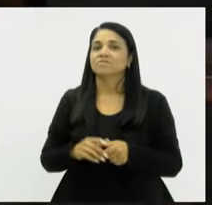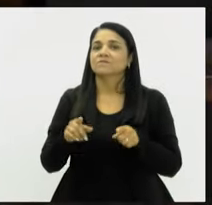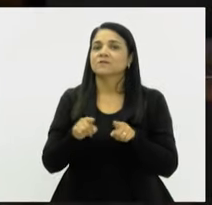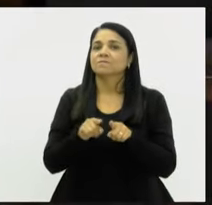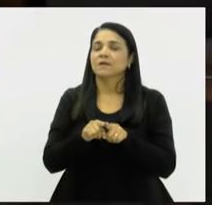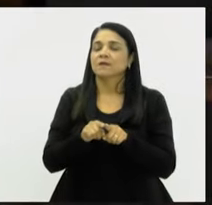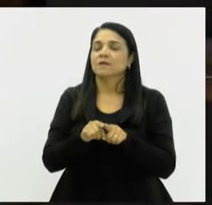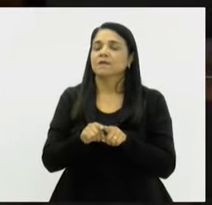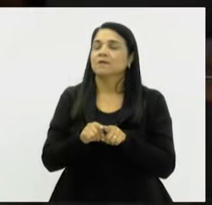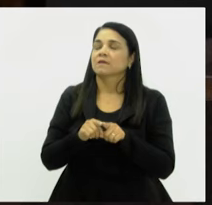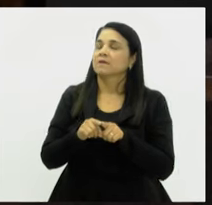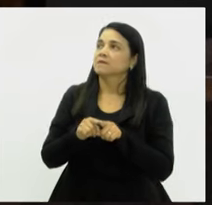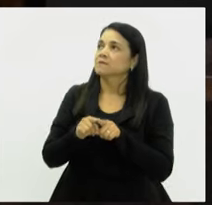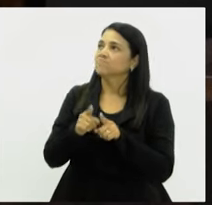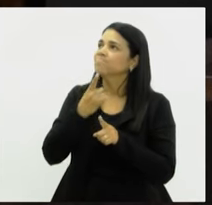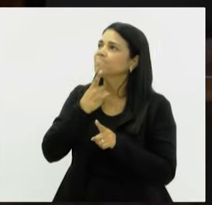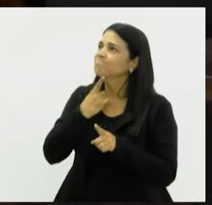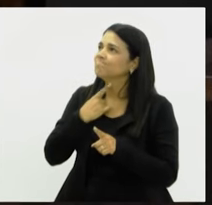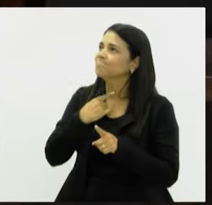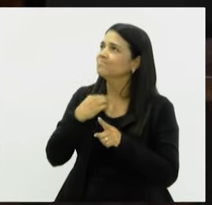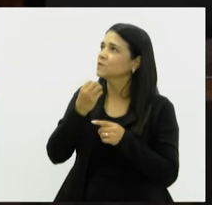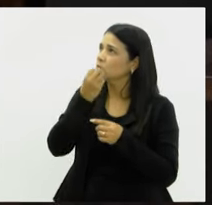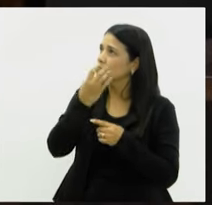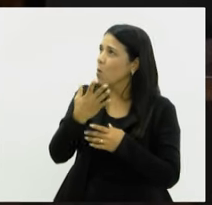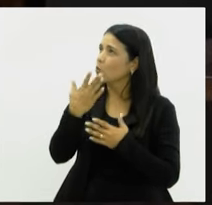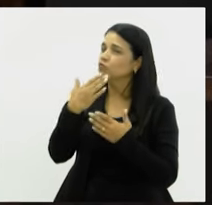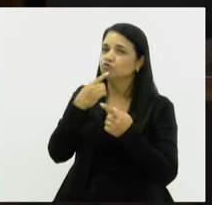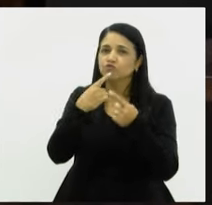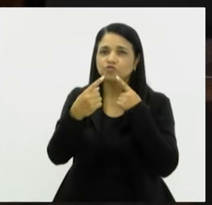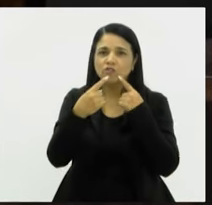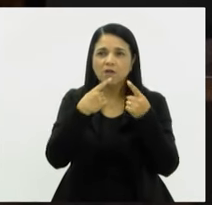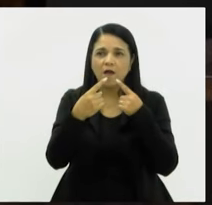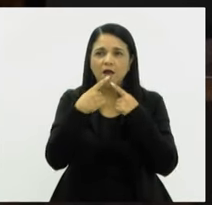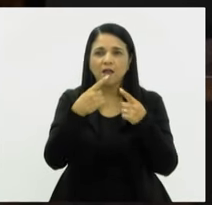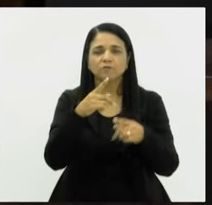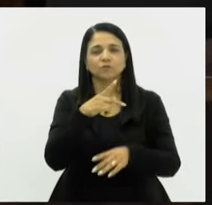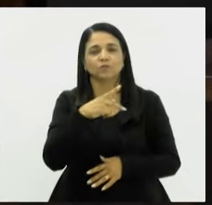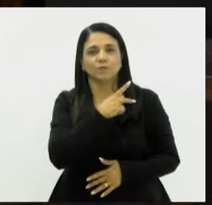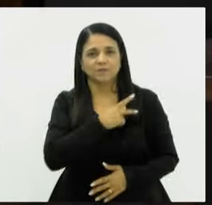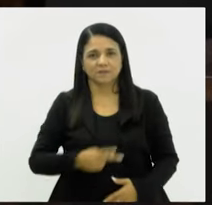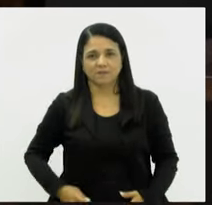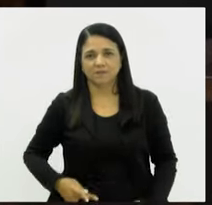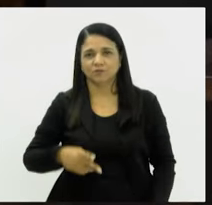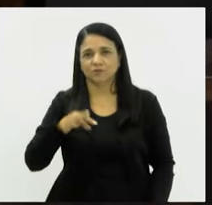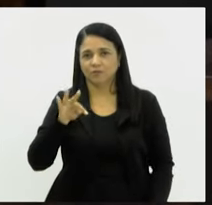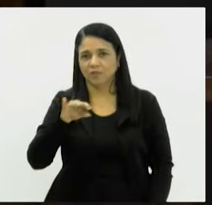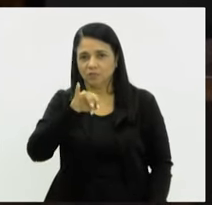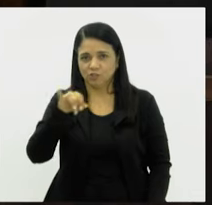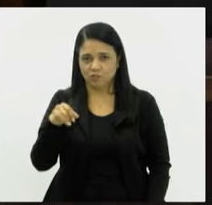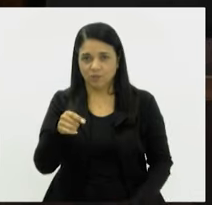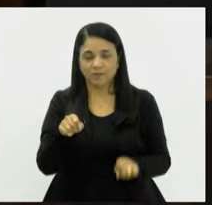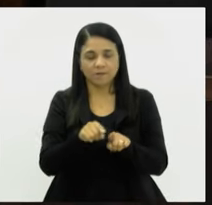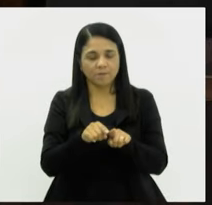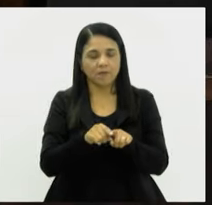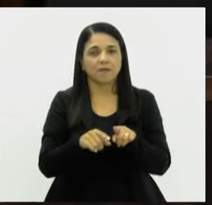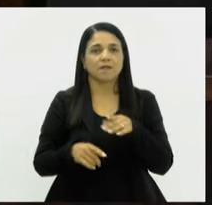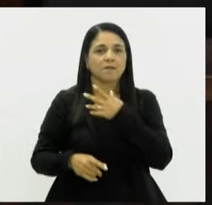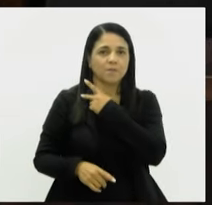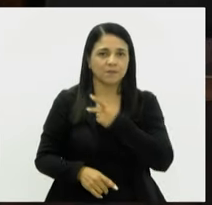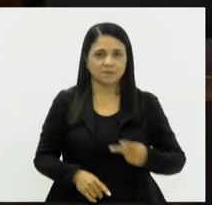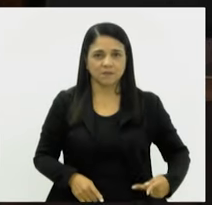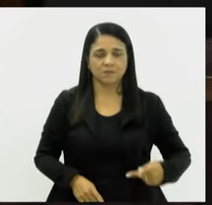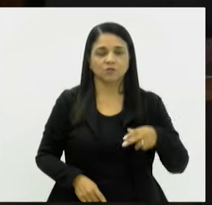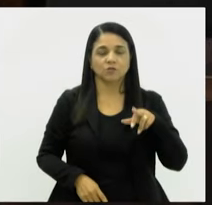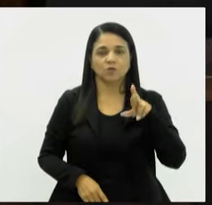Também desejar aí um bom diálogo com o presidente do TJ e também o presidente